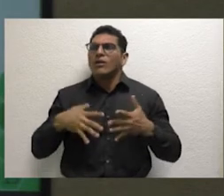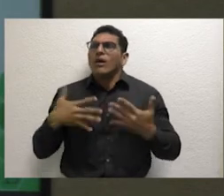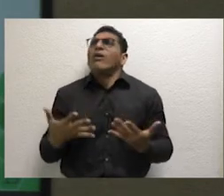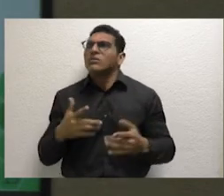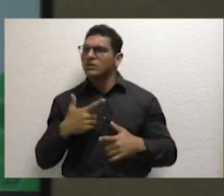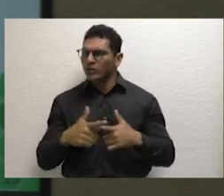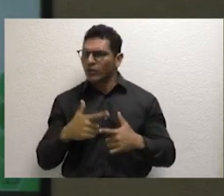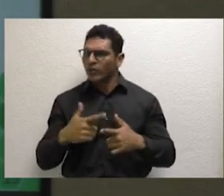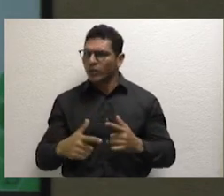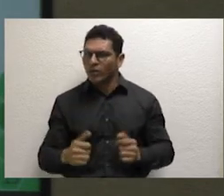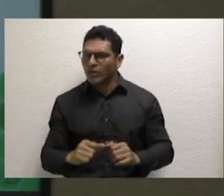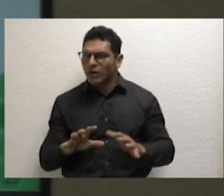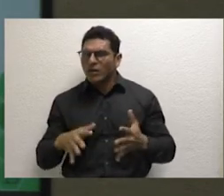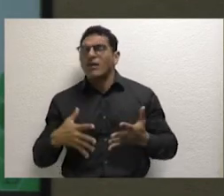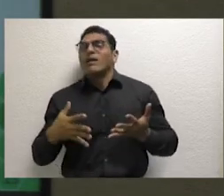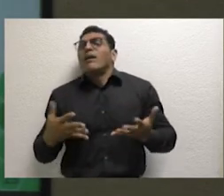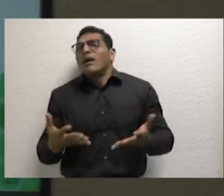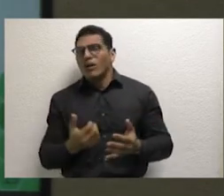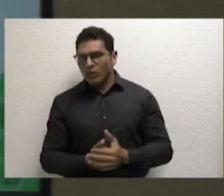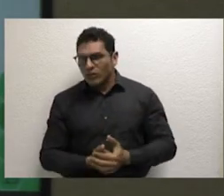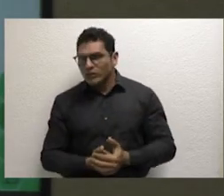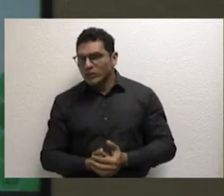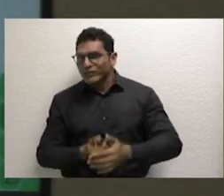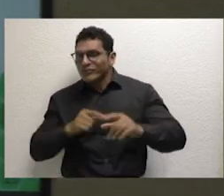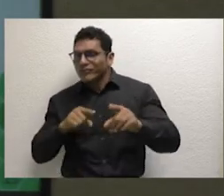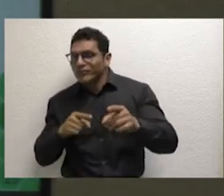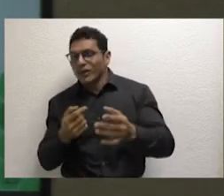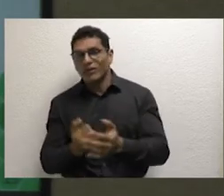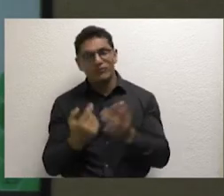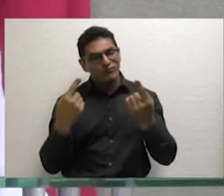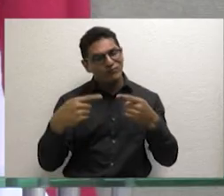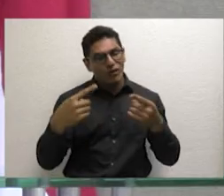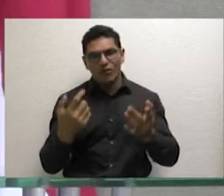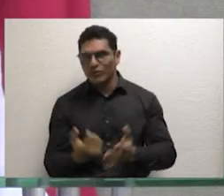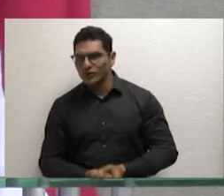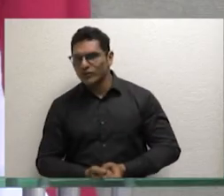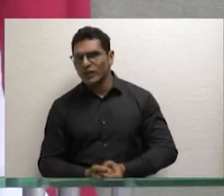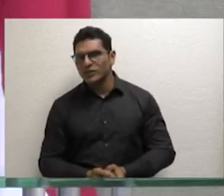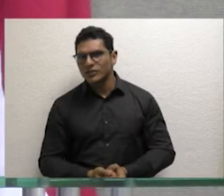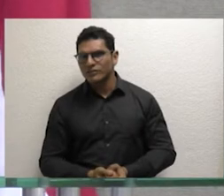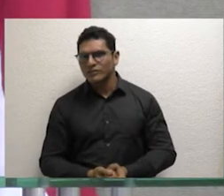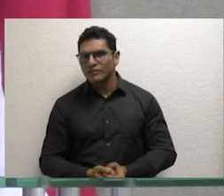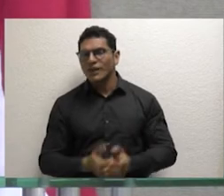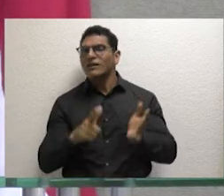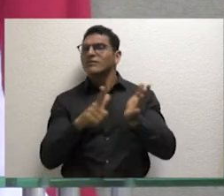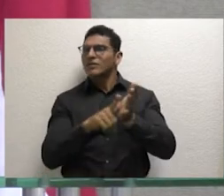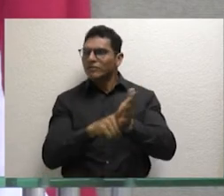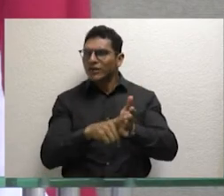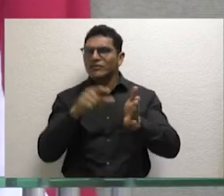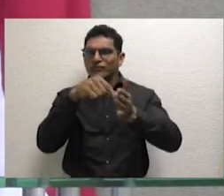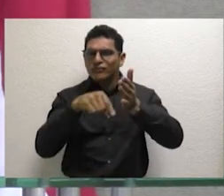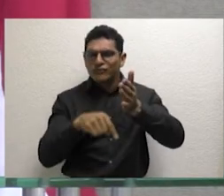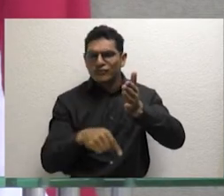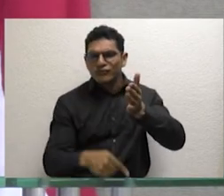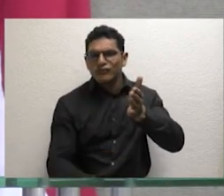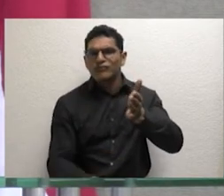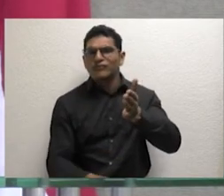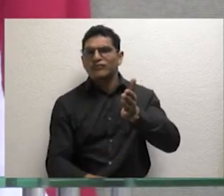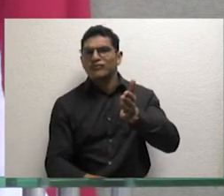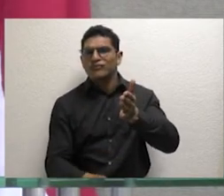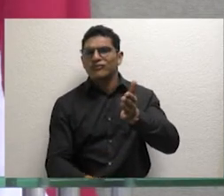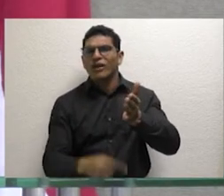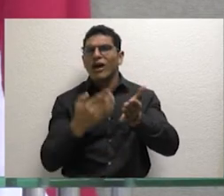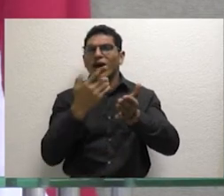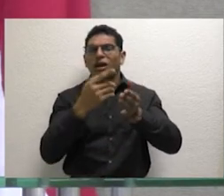desequilíbrio aonde é que nós estamos afetando a competitividade também a fundação Getúlio Vargas desmonta esse argumento